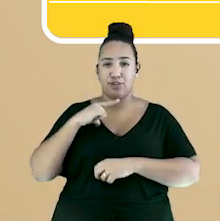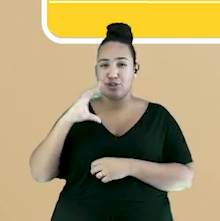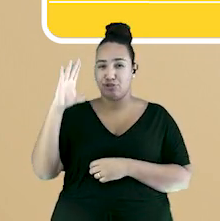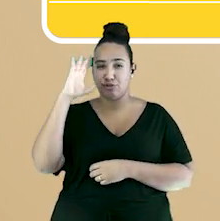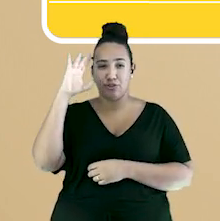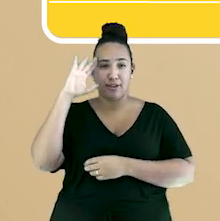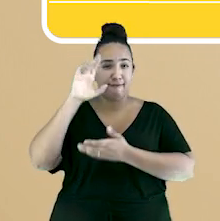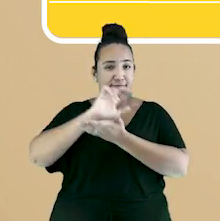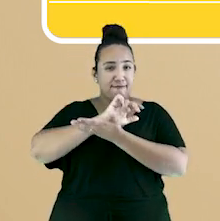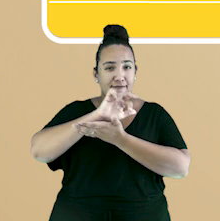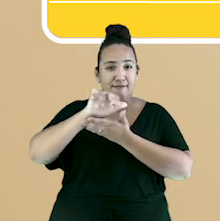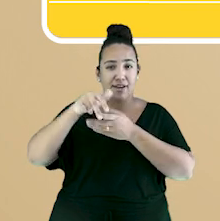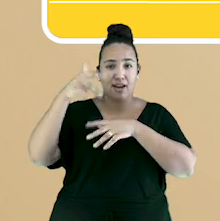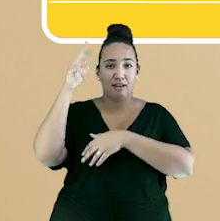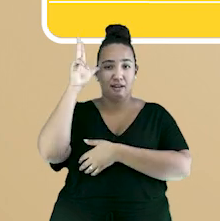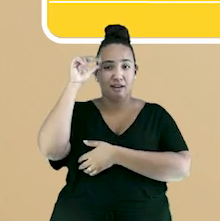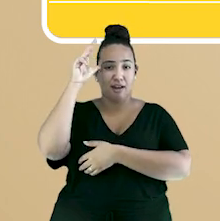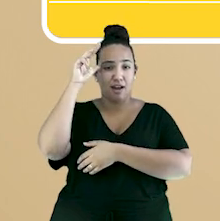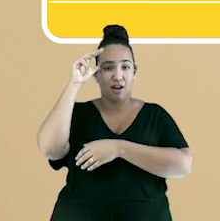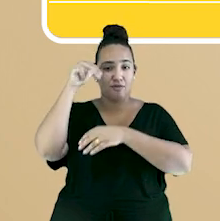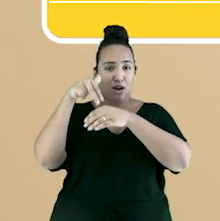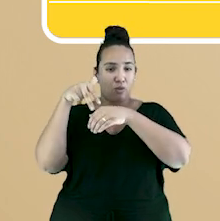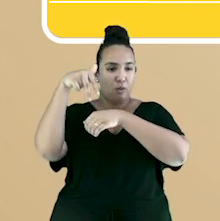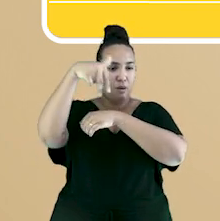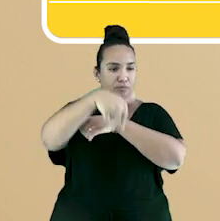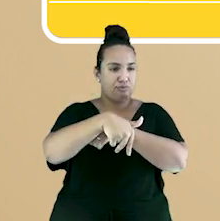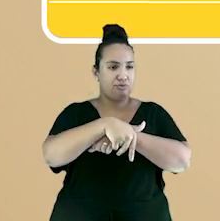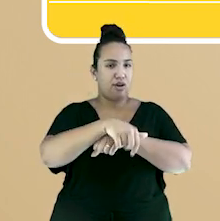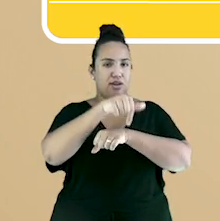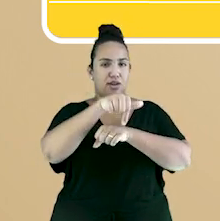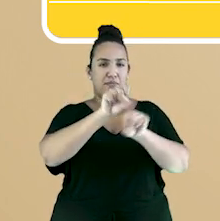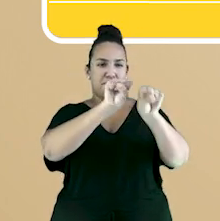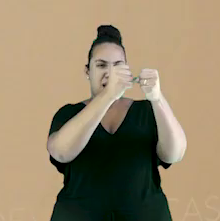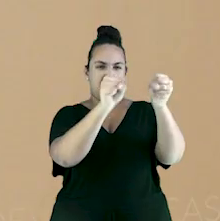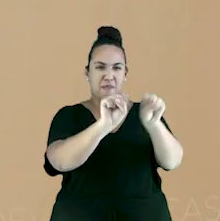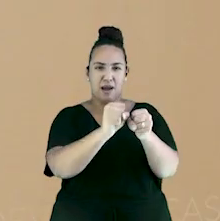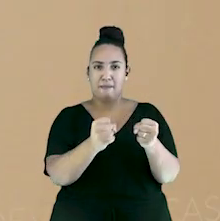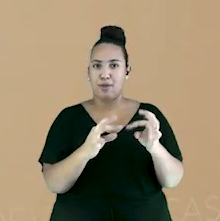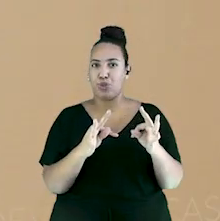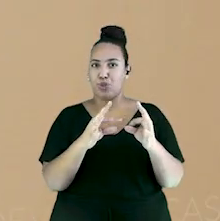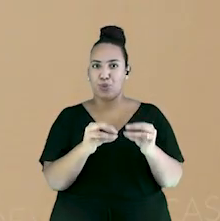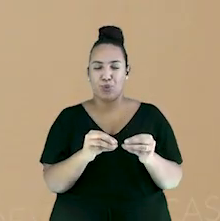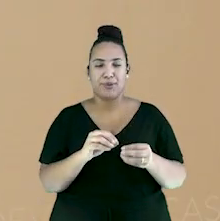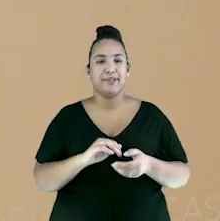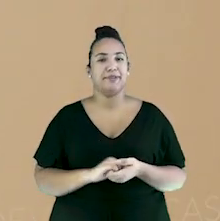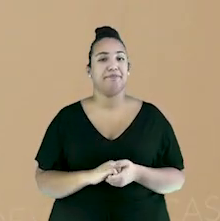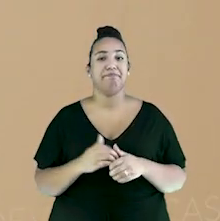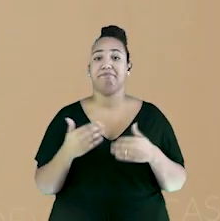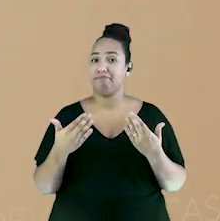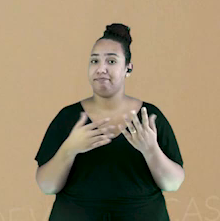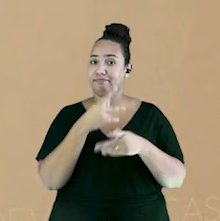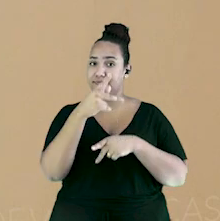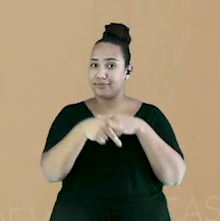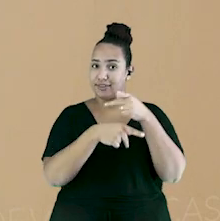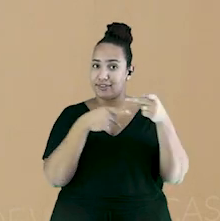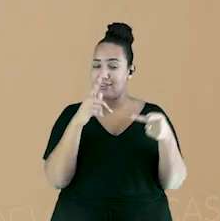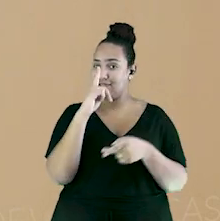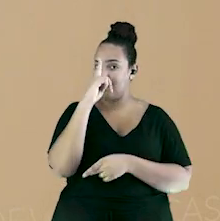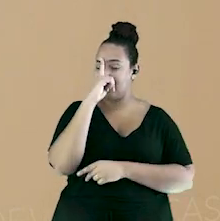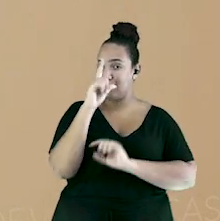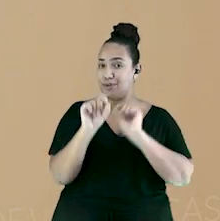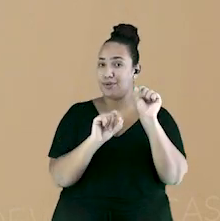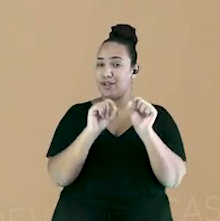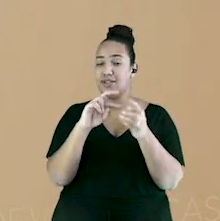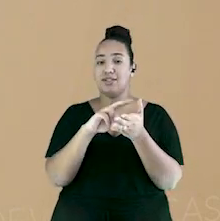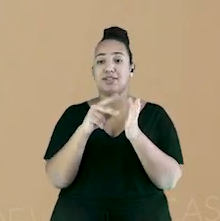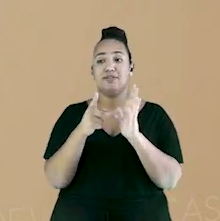soldados saíram de dentro do cavalo e atacaram o local, destruindo a cidade de dentro para fora. Baseado nisso, presente grego é utilizado quando